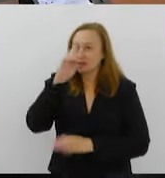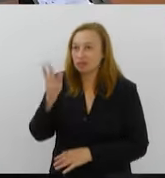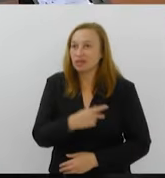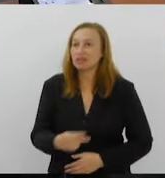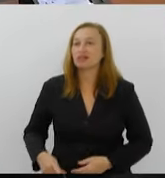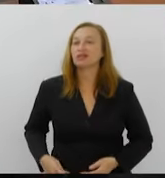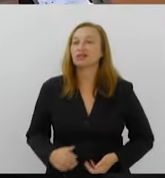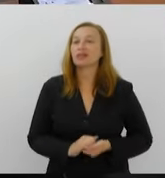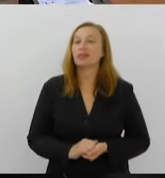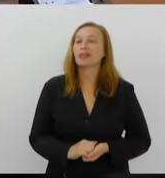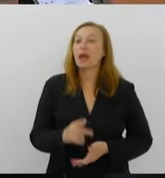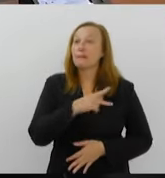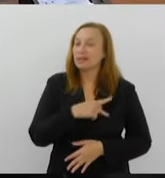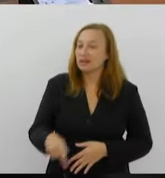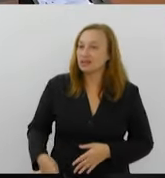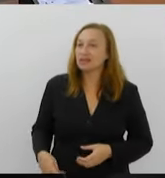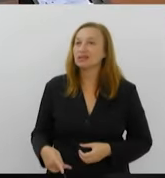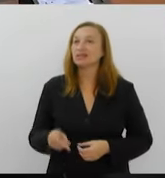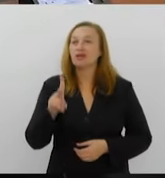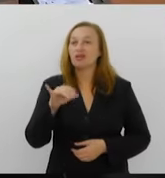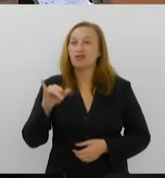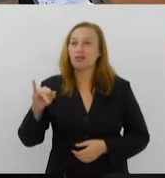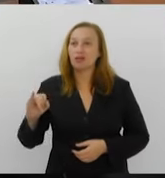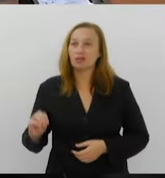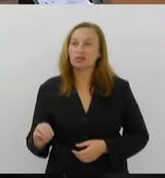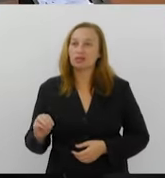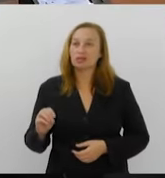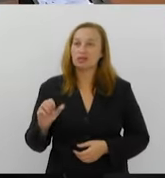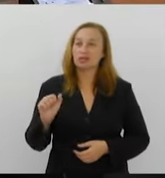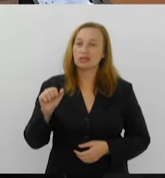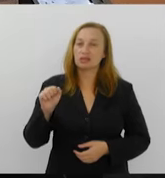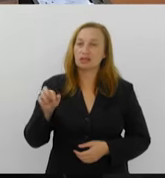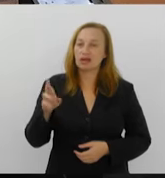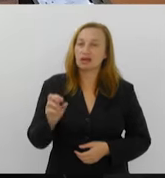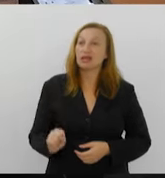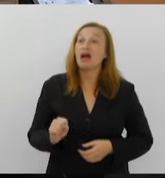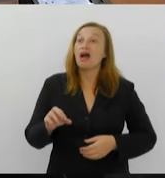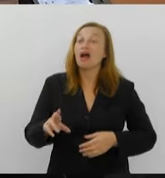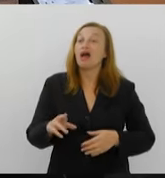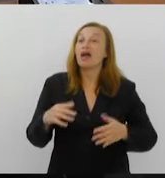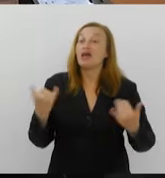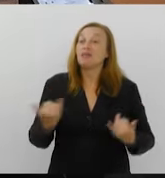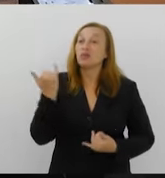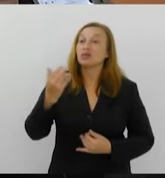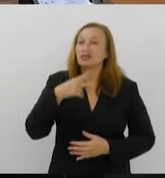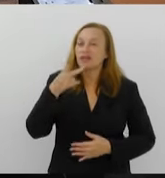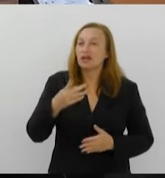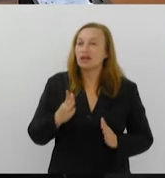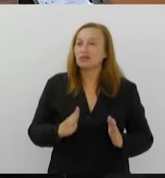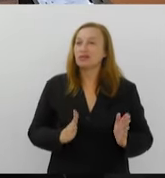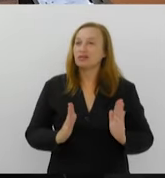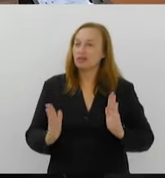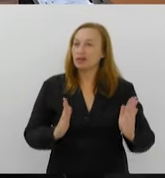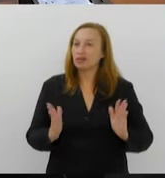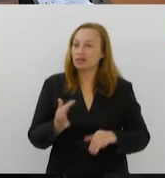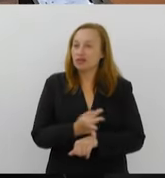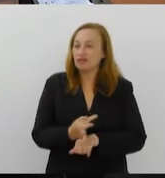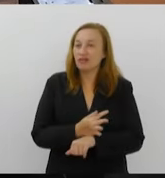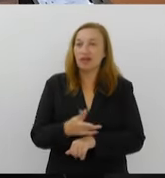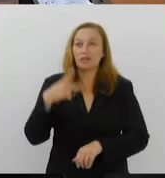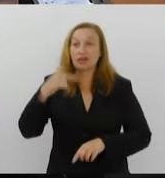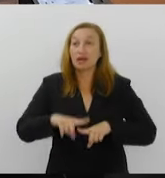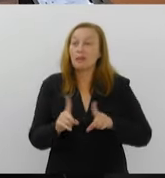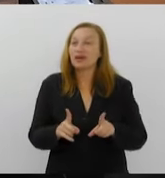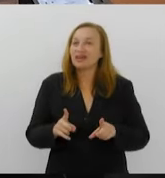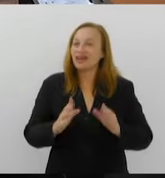presidente. Presidente Valdo Ceasa, é importante dizer que vamos entrar em recesso parlamentar, mas que a